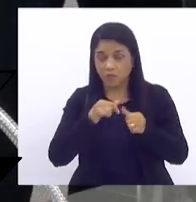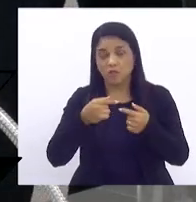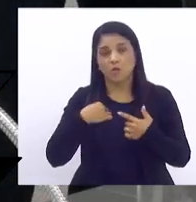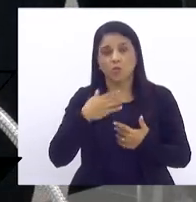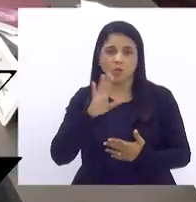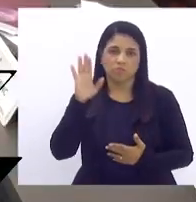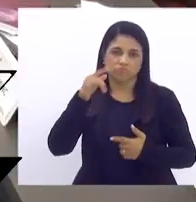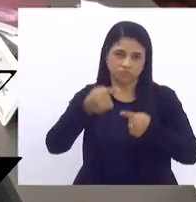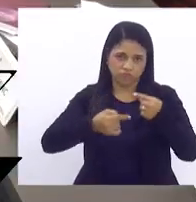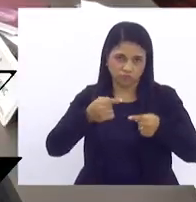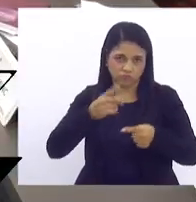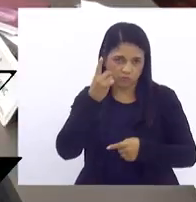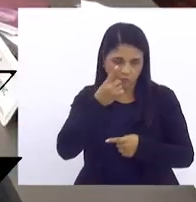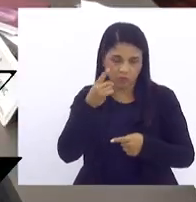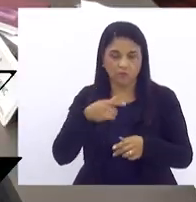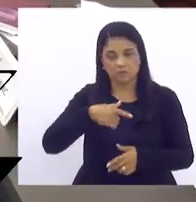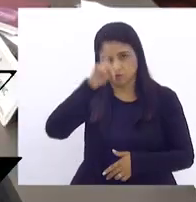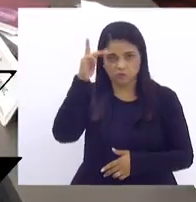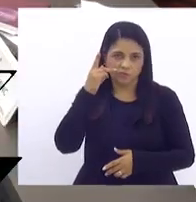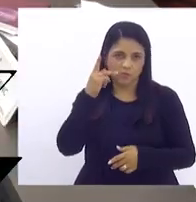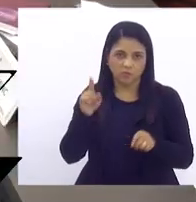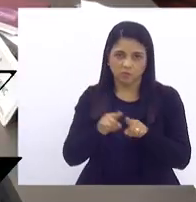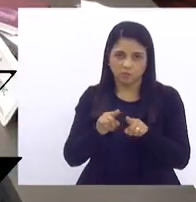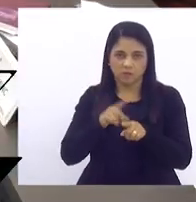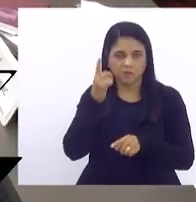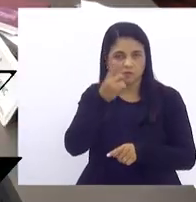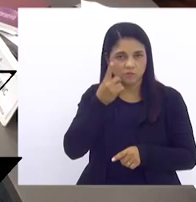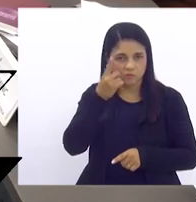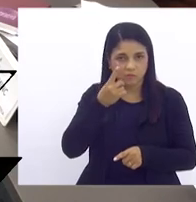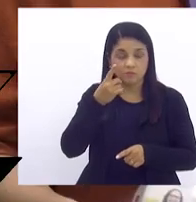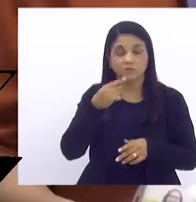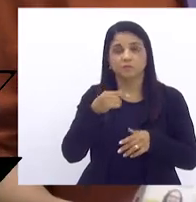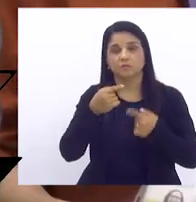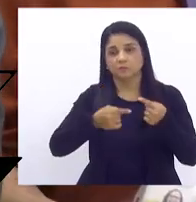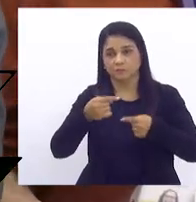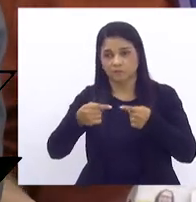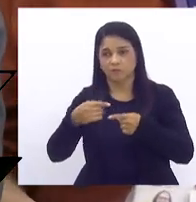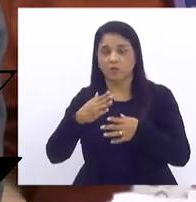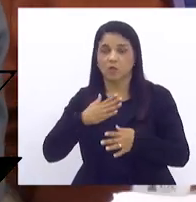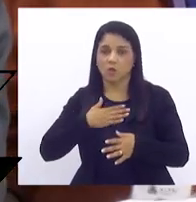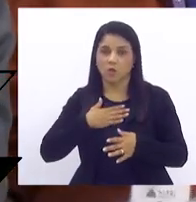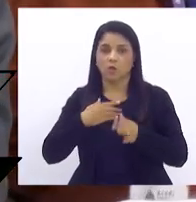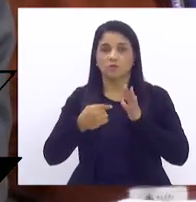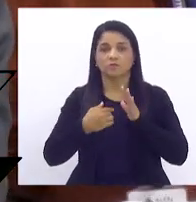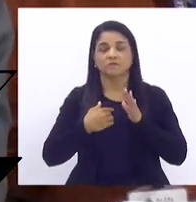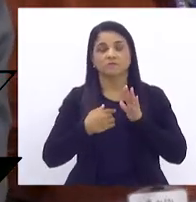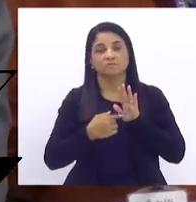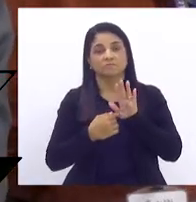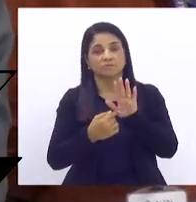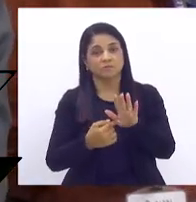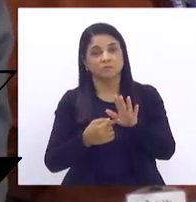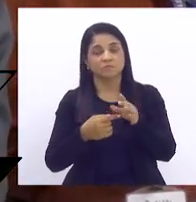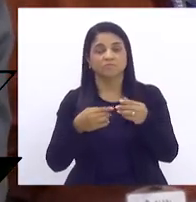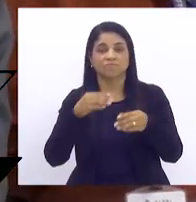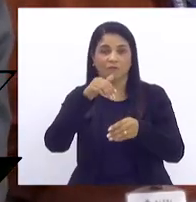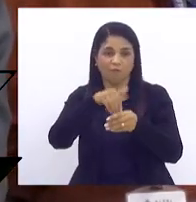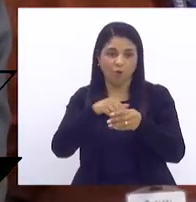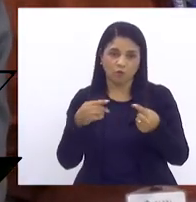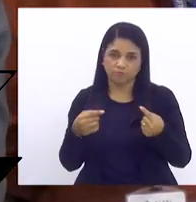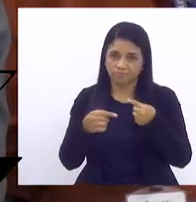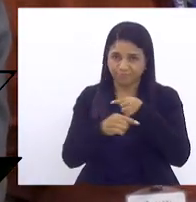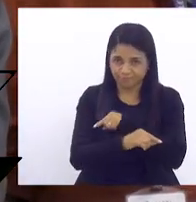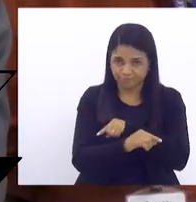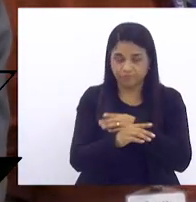deputado Flávio Serafini. Eu também quero discutir. Para discutir, deputado Luiz Paulo. Eu gostaria, na verdade, de apresentar um voto divergente, Vossa Excelência, pela